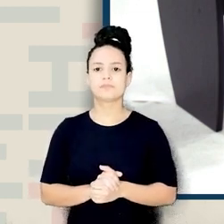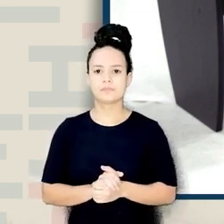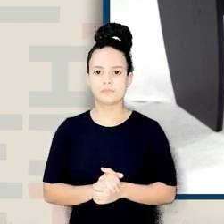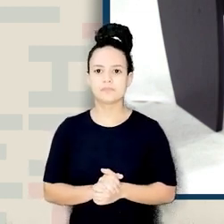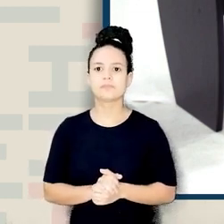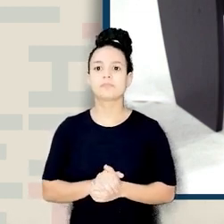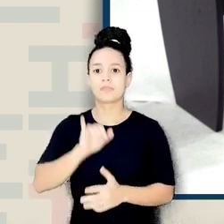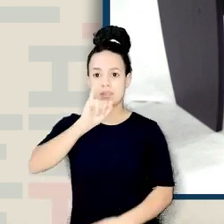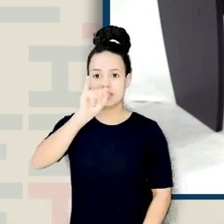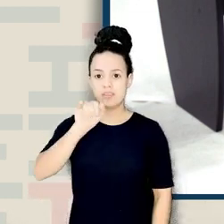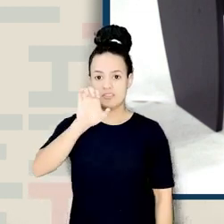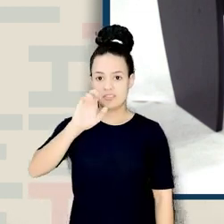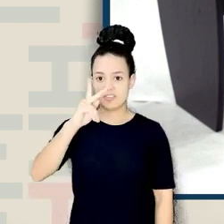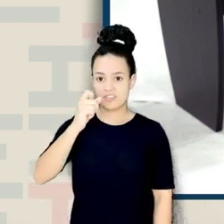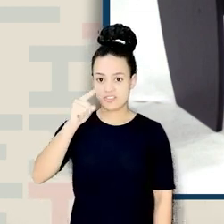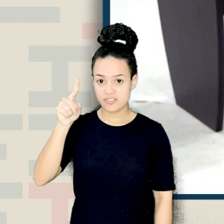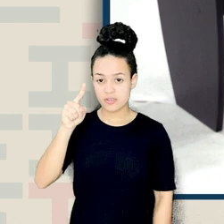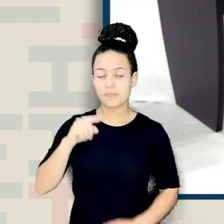Ijexá,